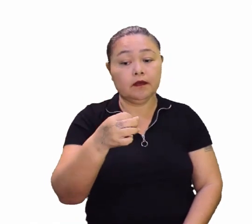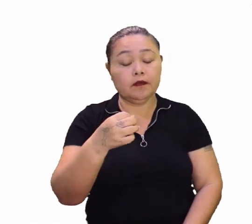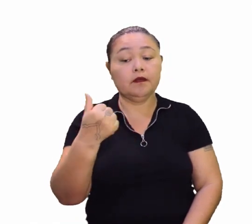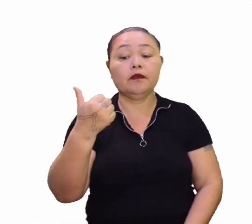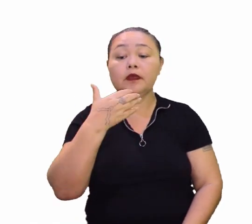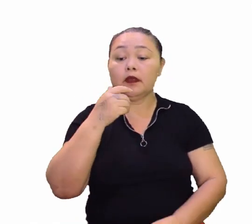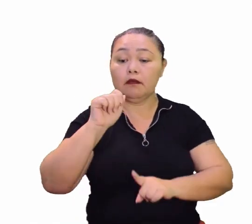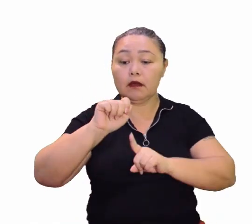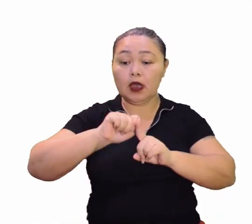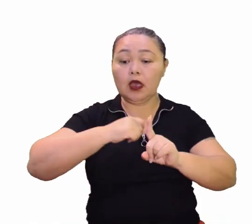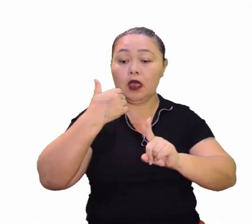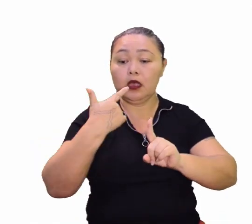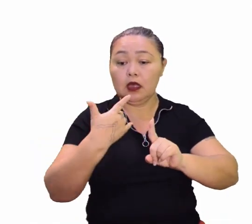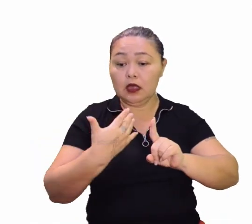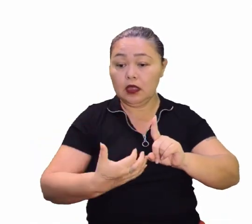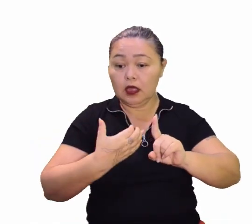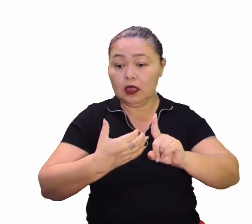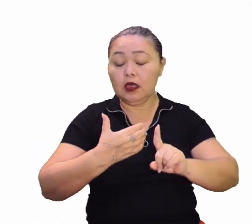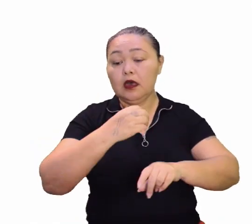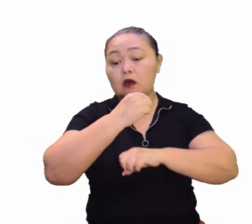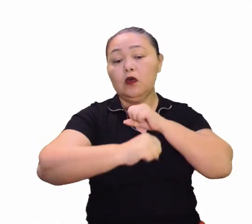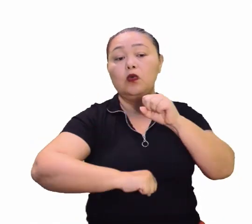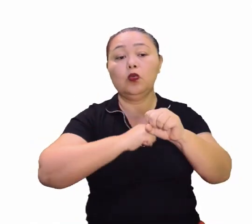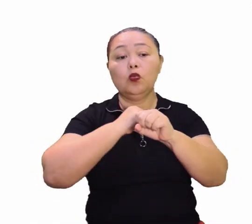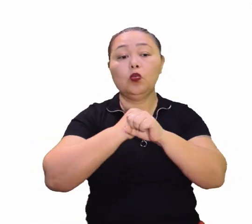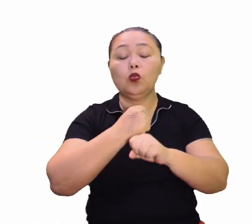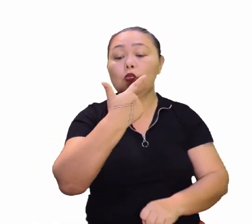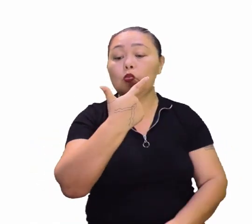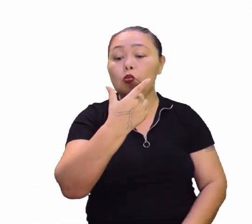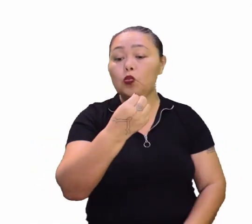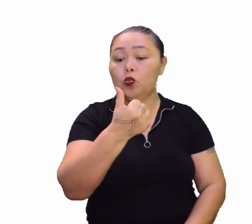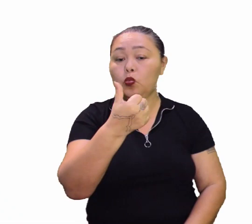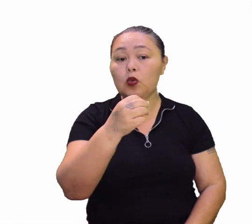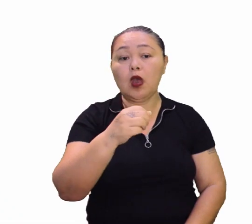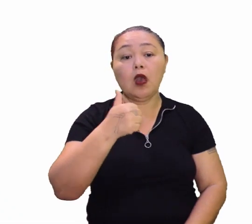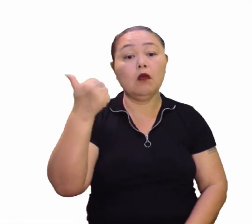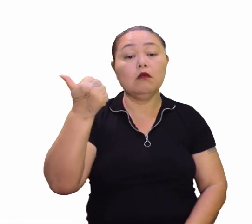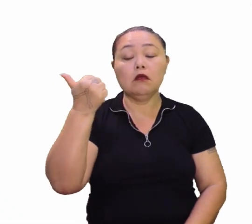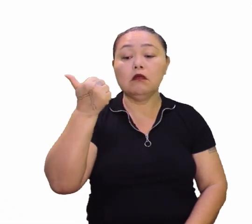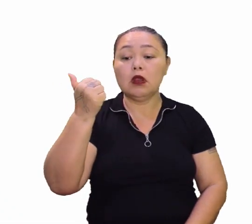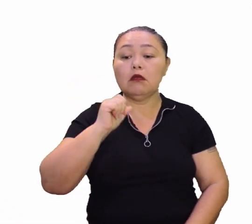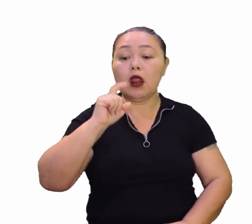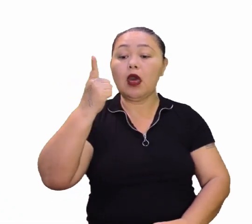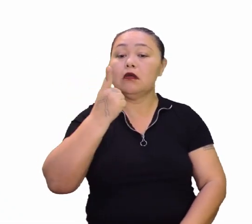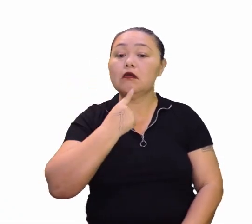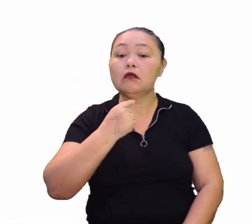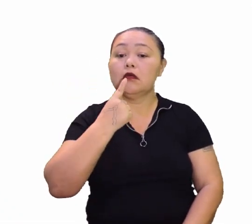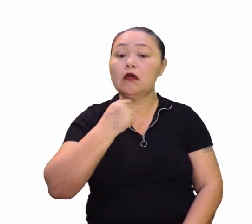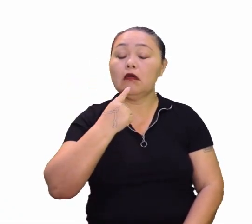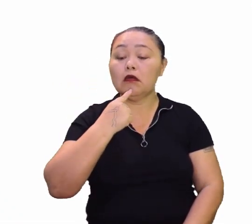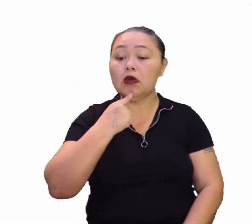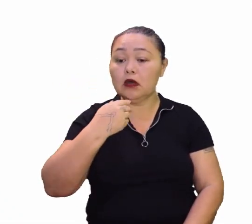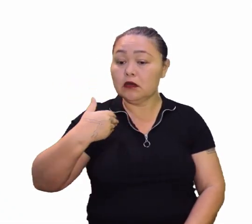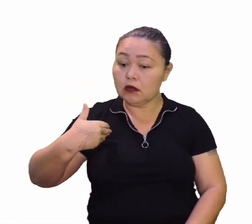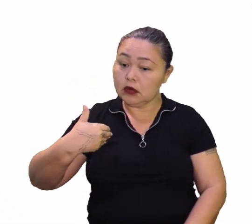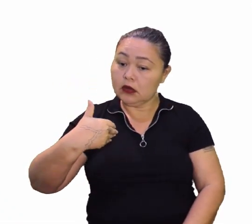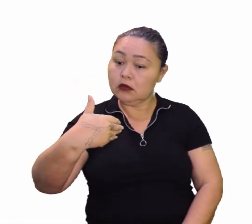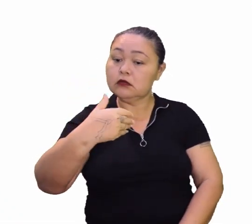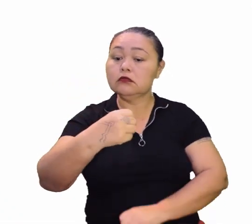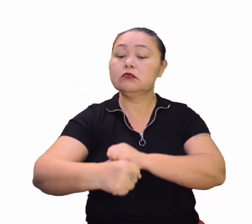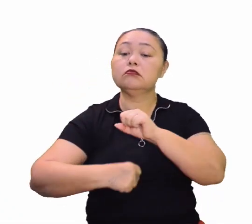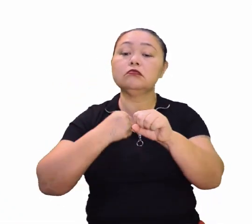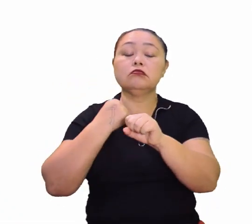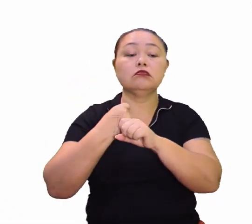dezembro de 2016, o primeiro alerta vermelho do ano devido à poluição